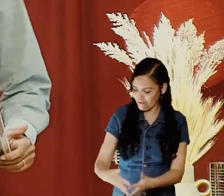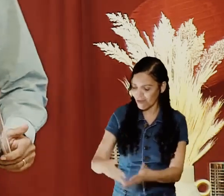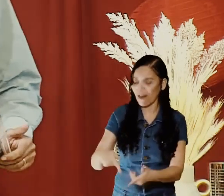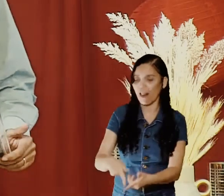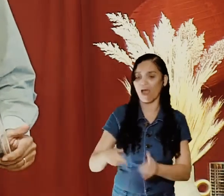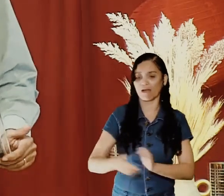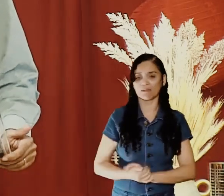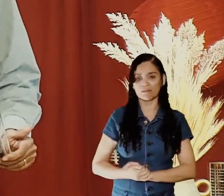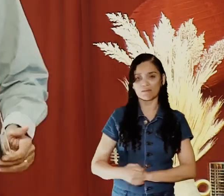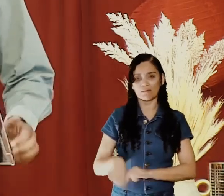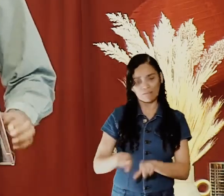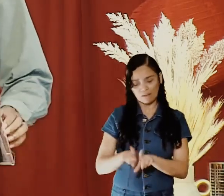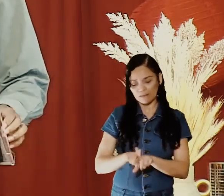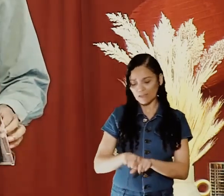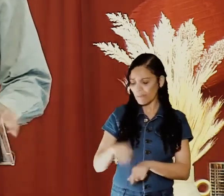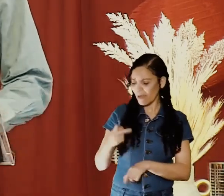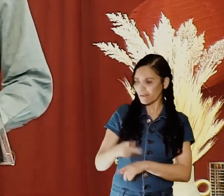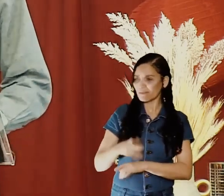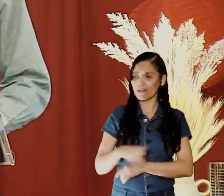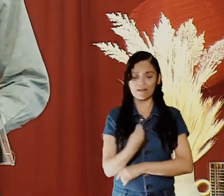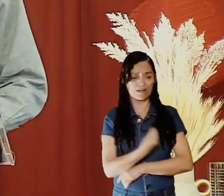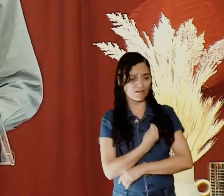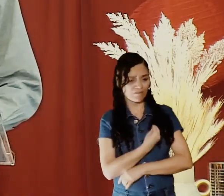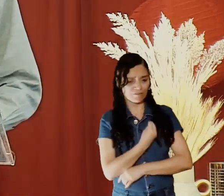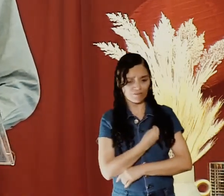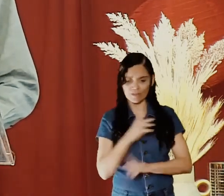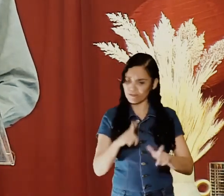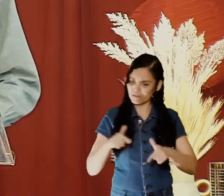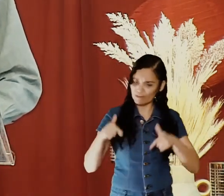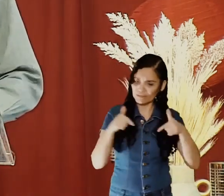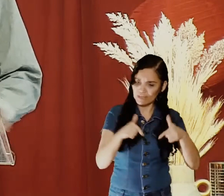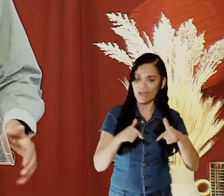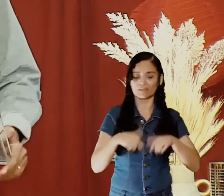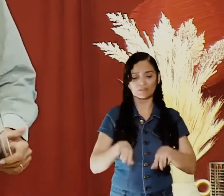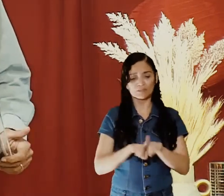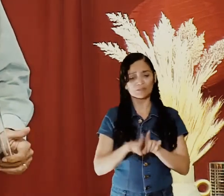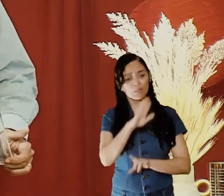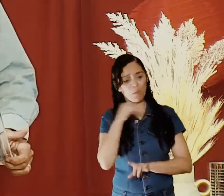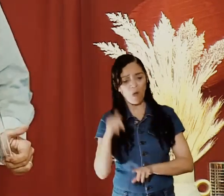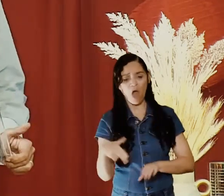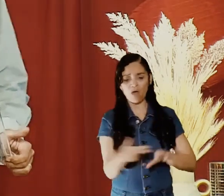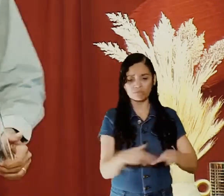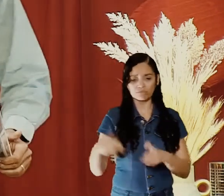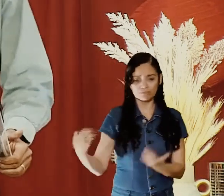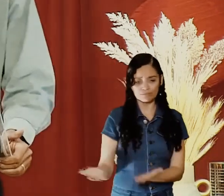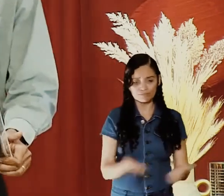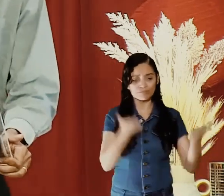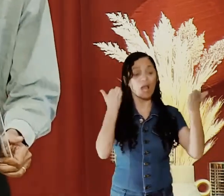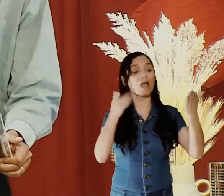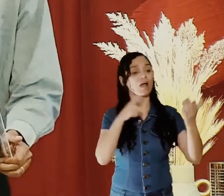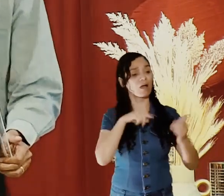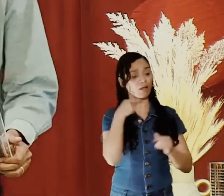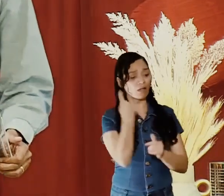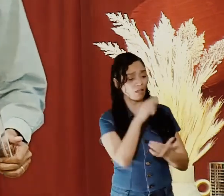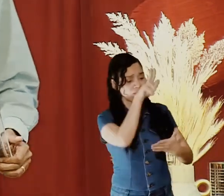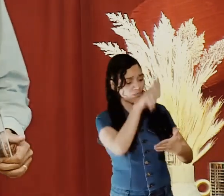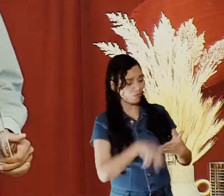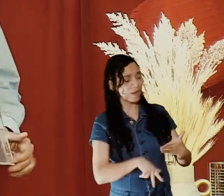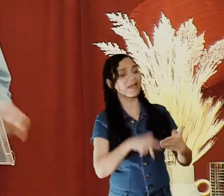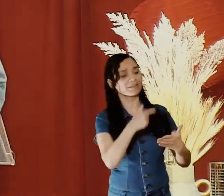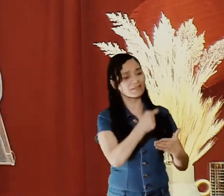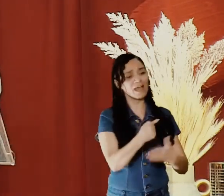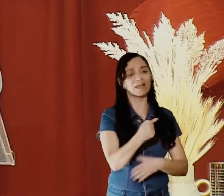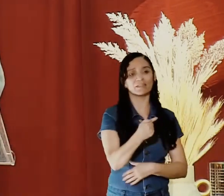a obra, a sua morte e a sua ressurreição. Quando lemos esses primeiros 7 versos aqui do